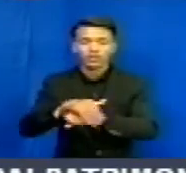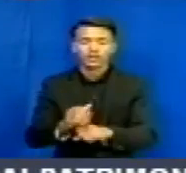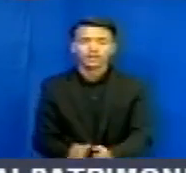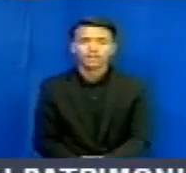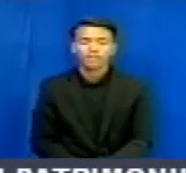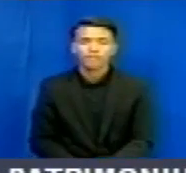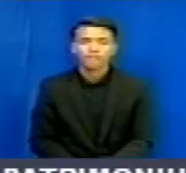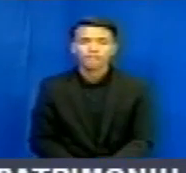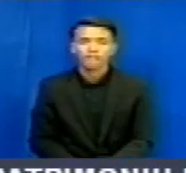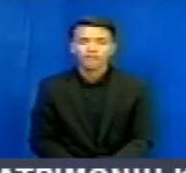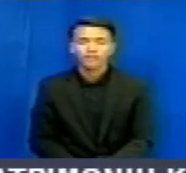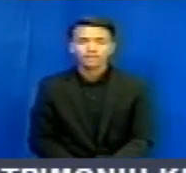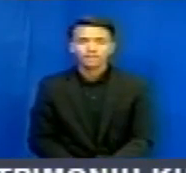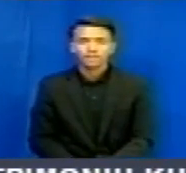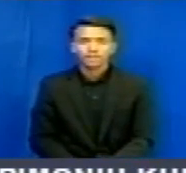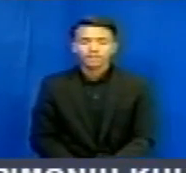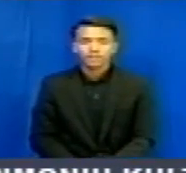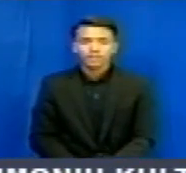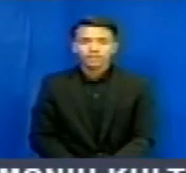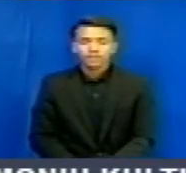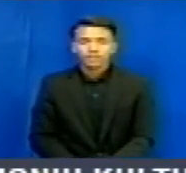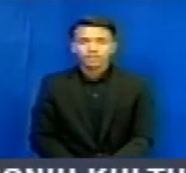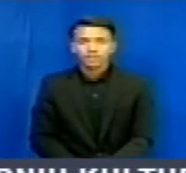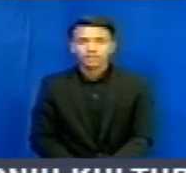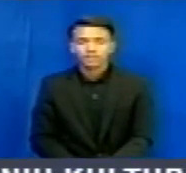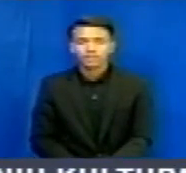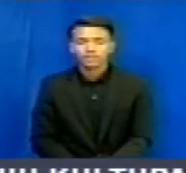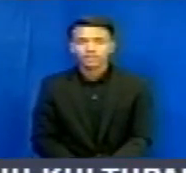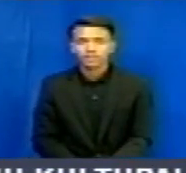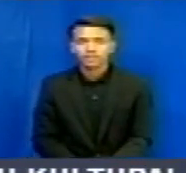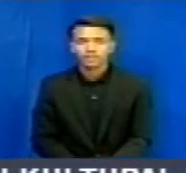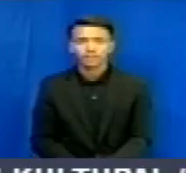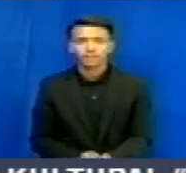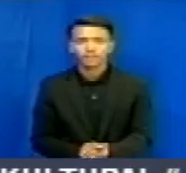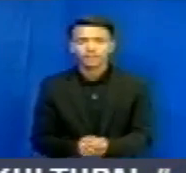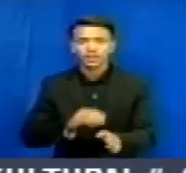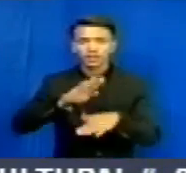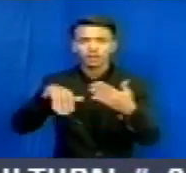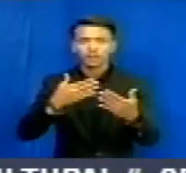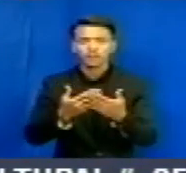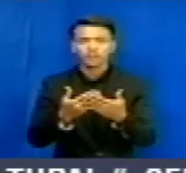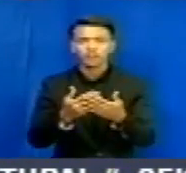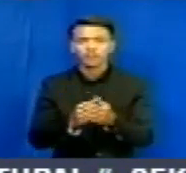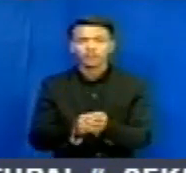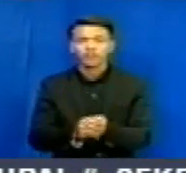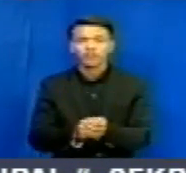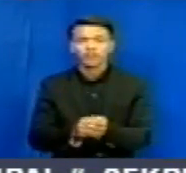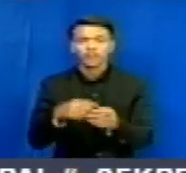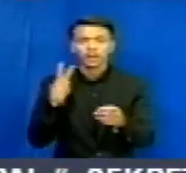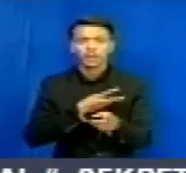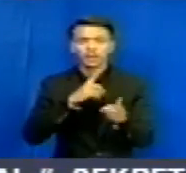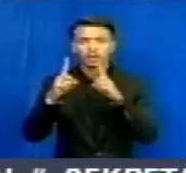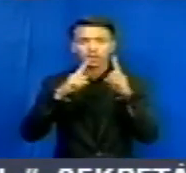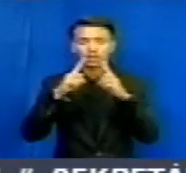mas bah RTT bel fobiba bah kusel di empresa tu alu explicação. Telespectadores da RTTL, ida de maca a minha